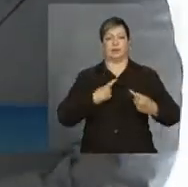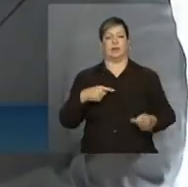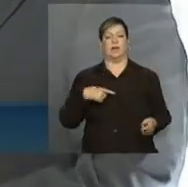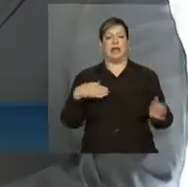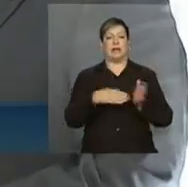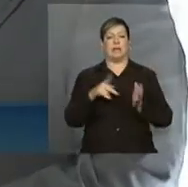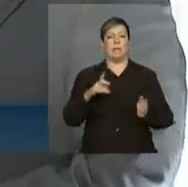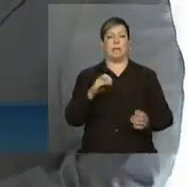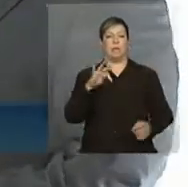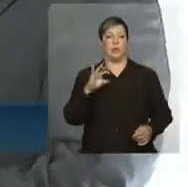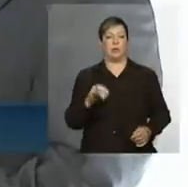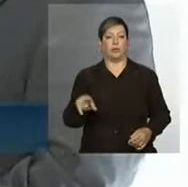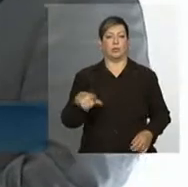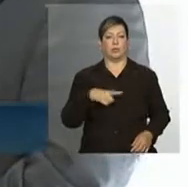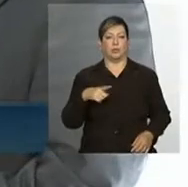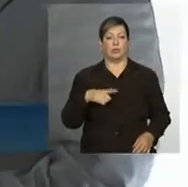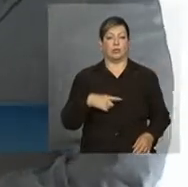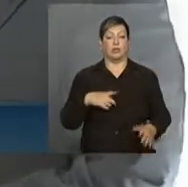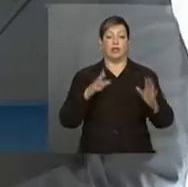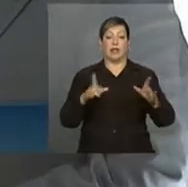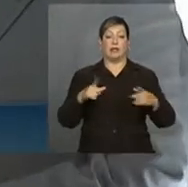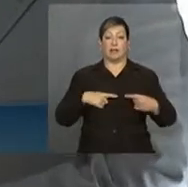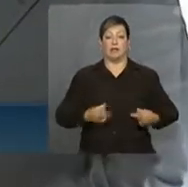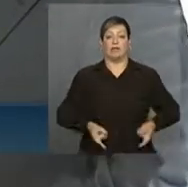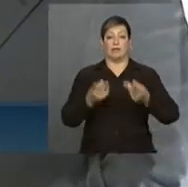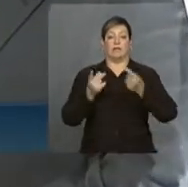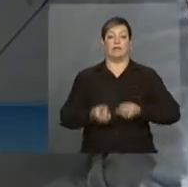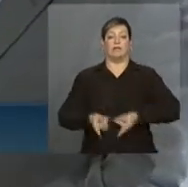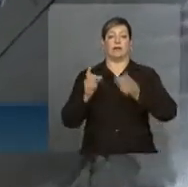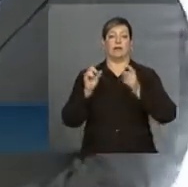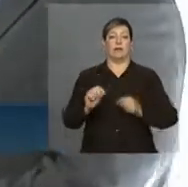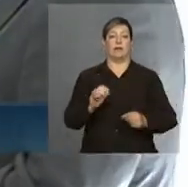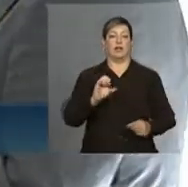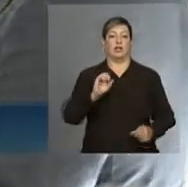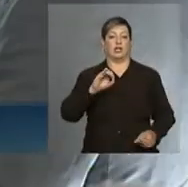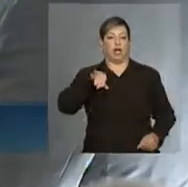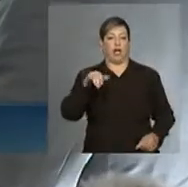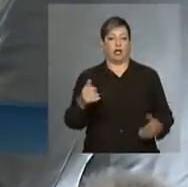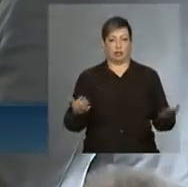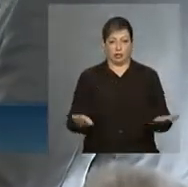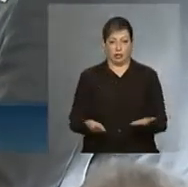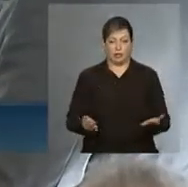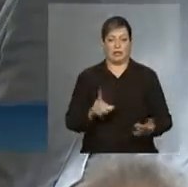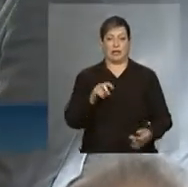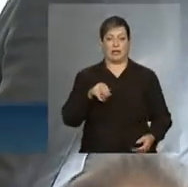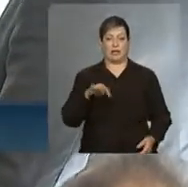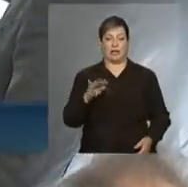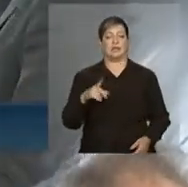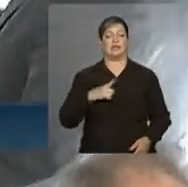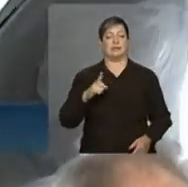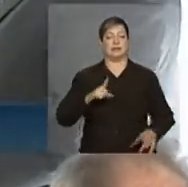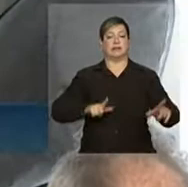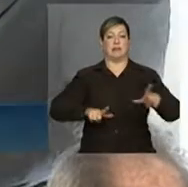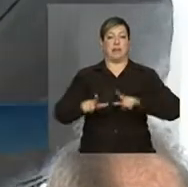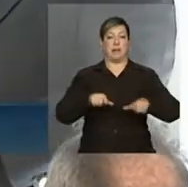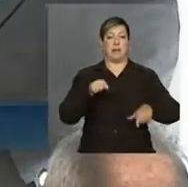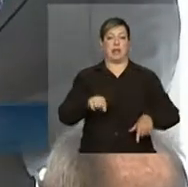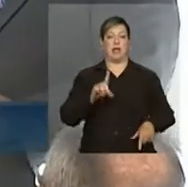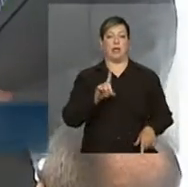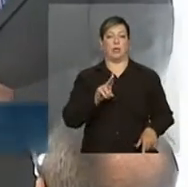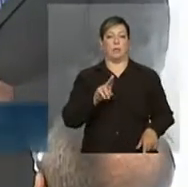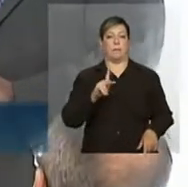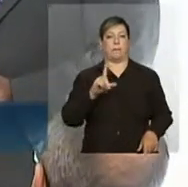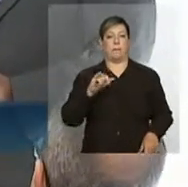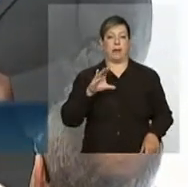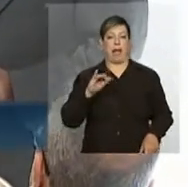de Miritituba, que já exporta soja hoje. O DENIT está trabalhando para essa duplicação e